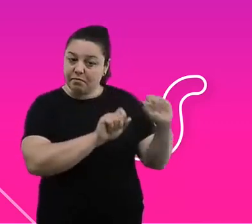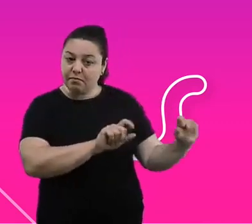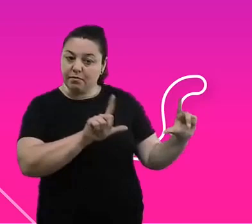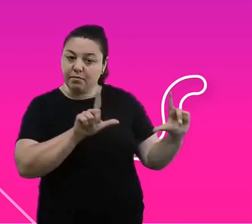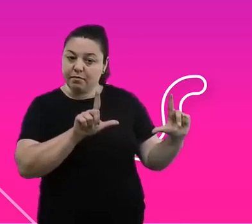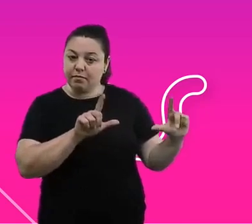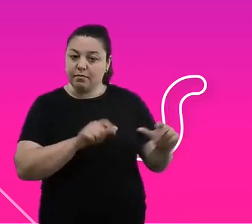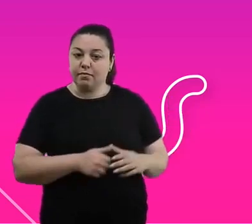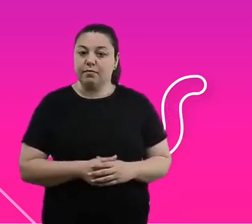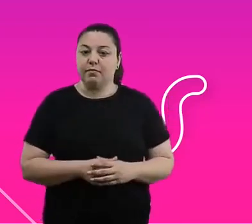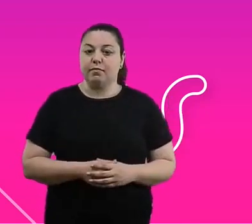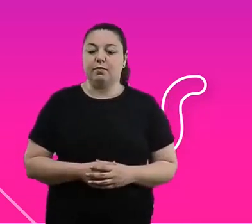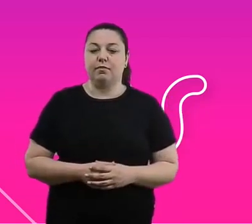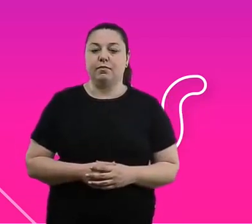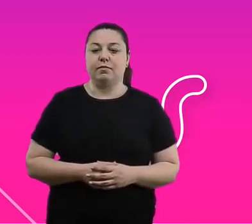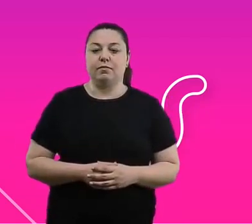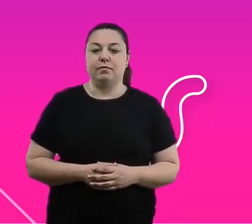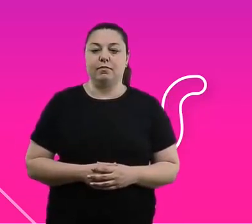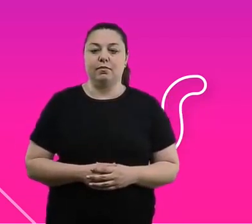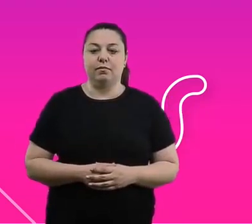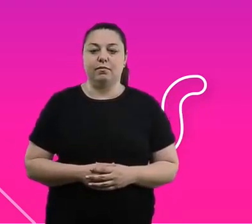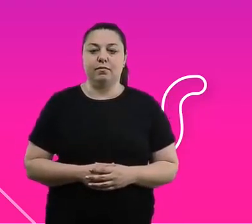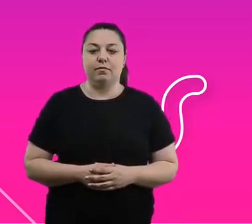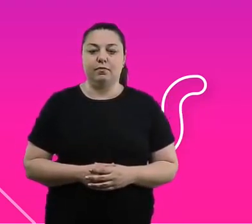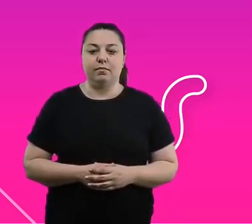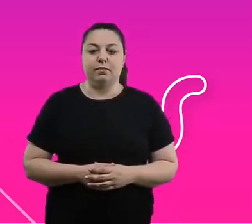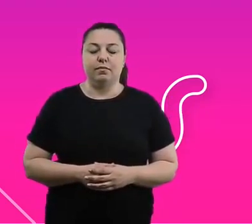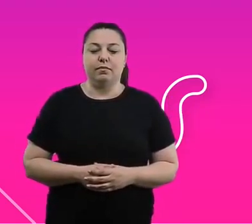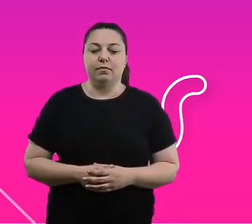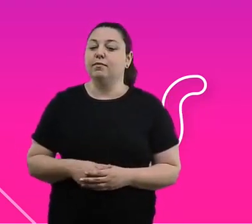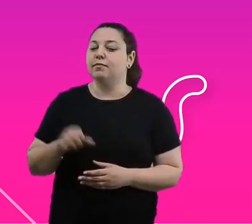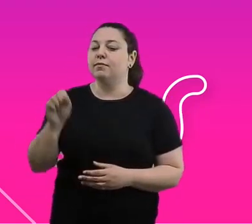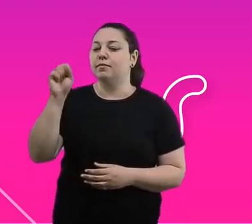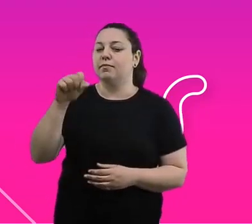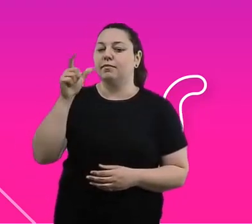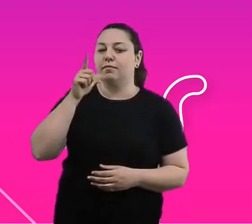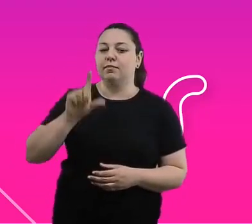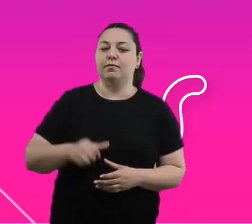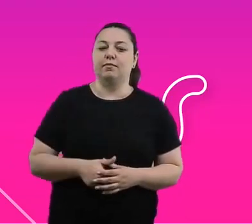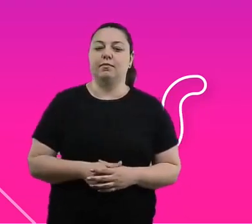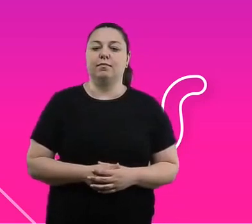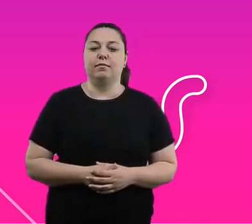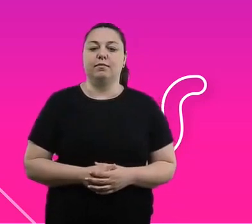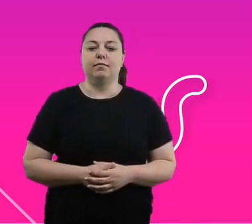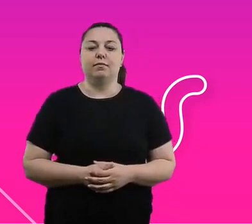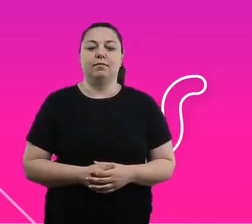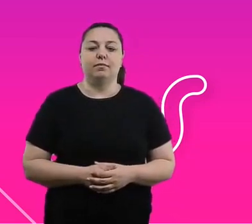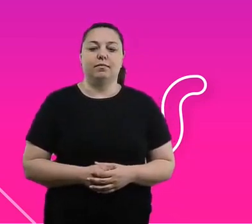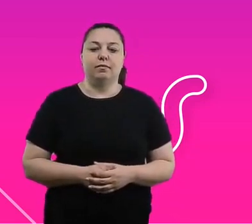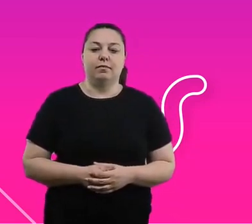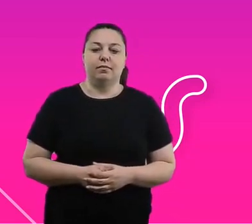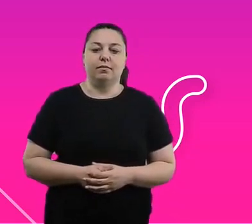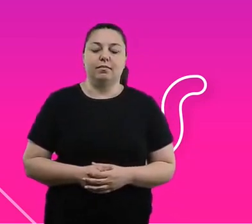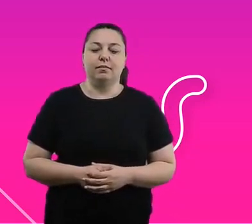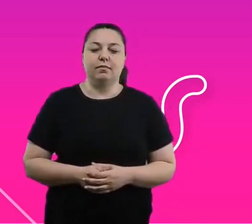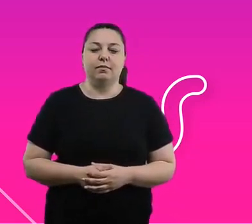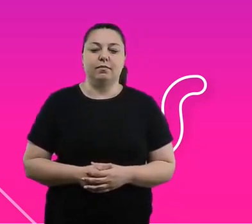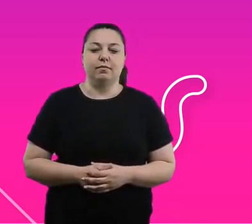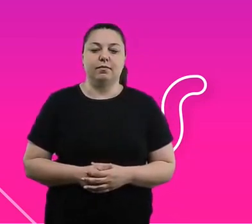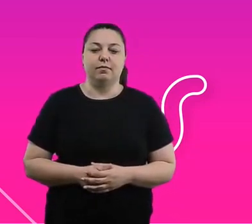embarcaram na história toda ali mesmo, não é, pegamos dados aqui, jogamos lá e seja o que Deus quiser no BI. Não, vocês fizeram isso e chegaram no